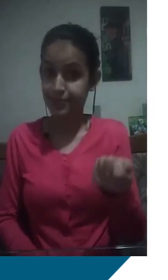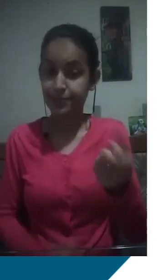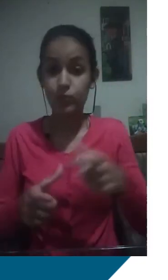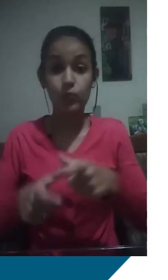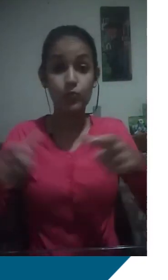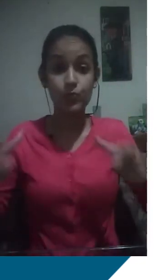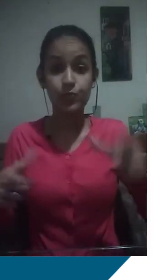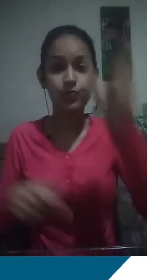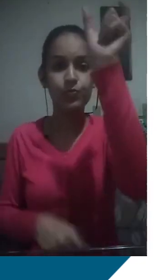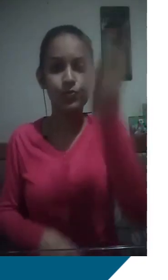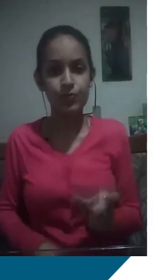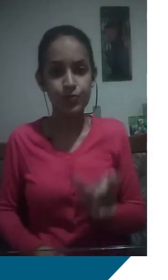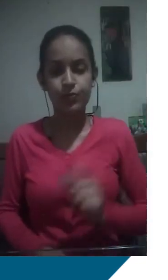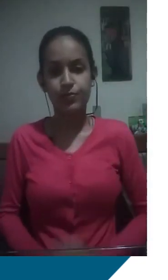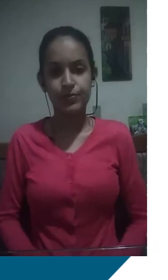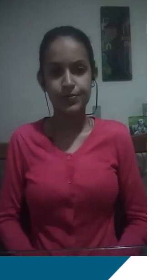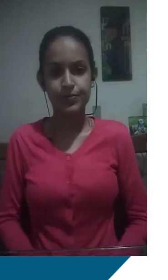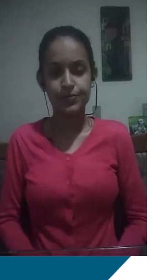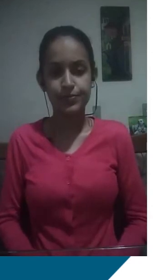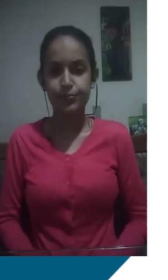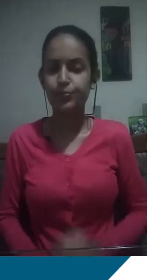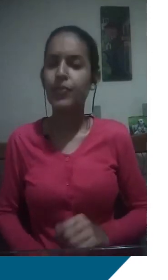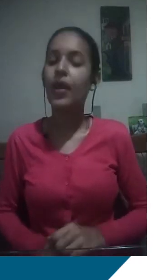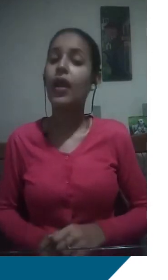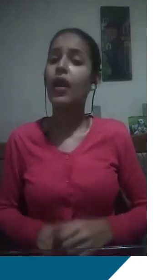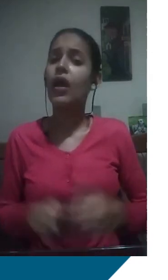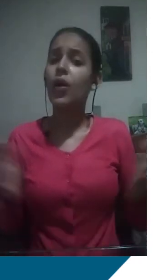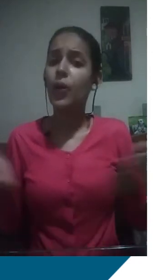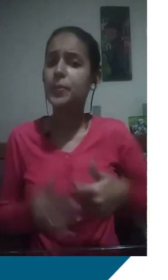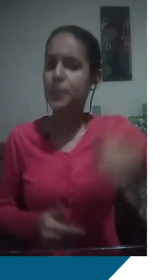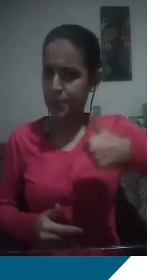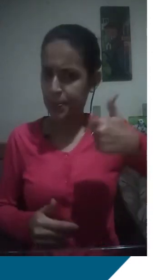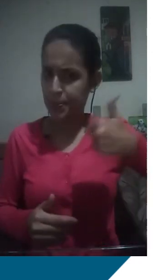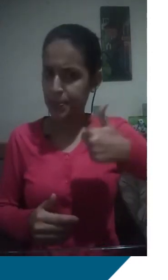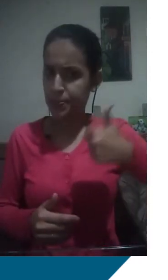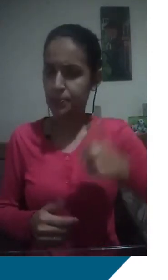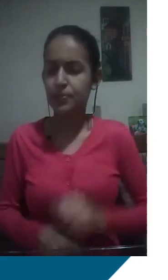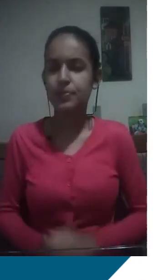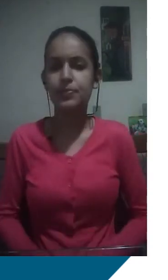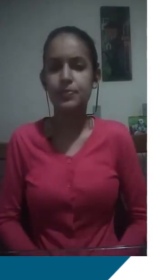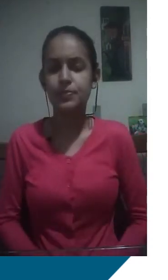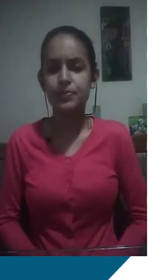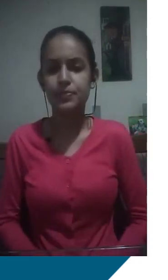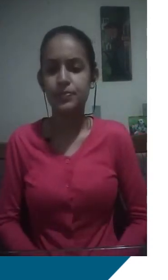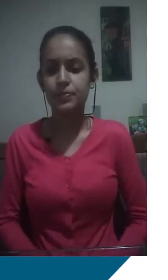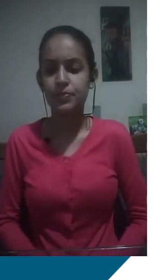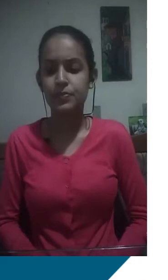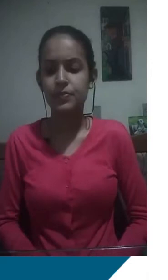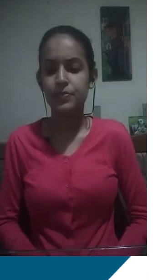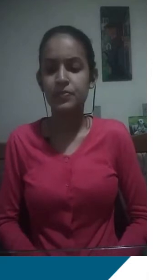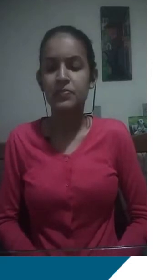a temperatura é a medida do grau de agitação térmica das moléculas de um corpo. O que quer dizer isso? Né?